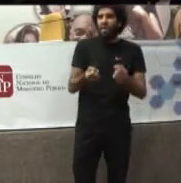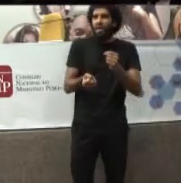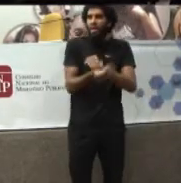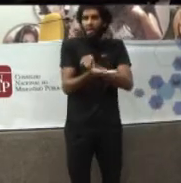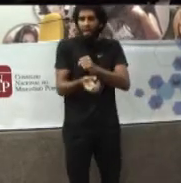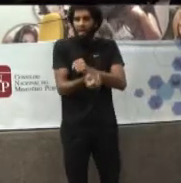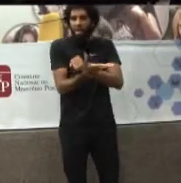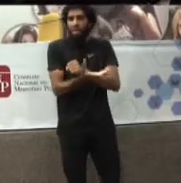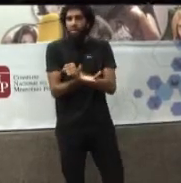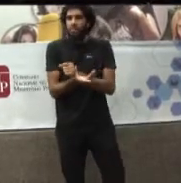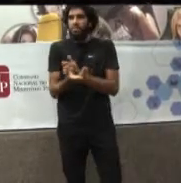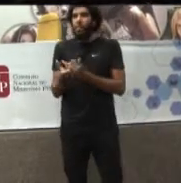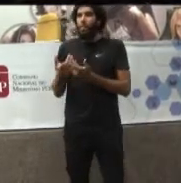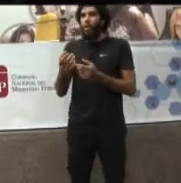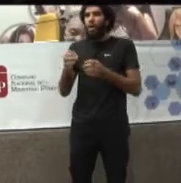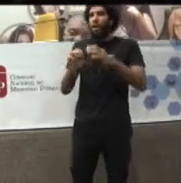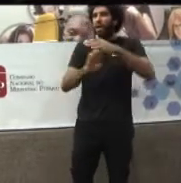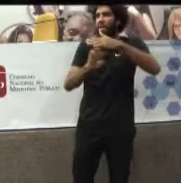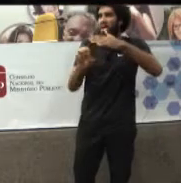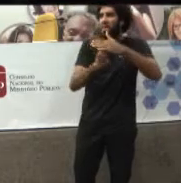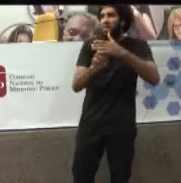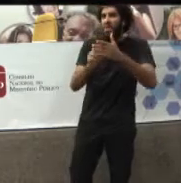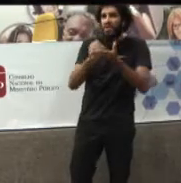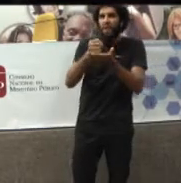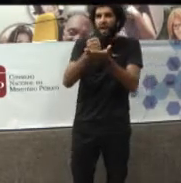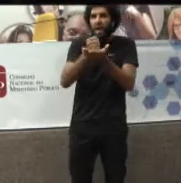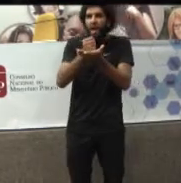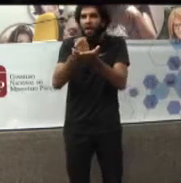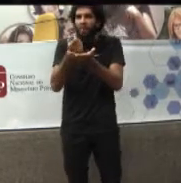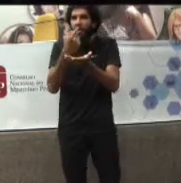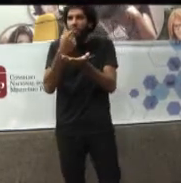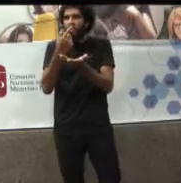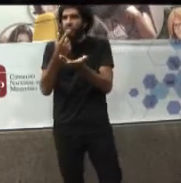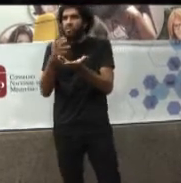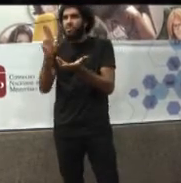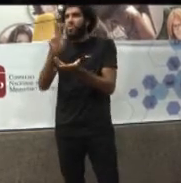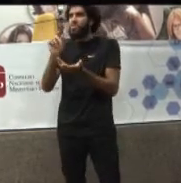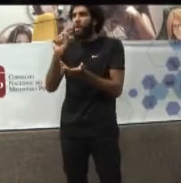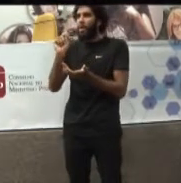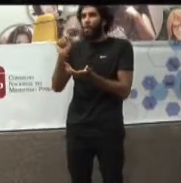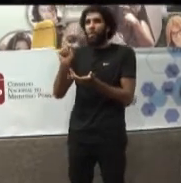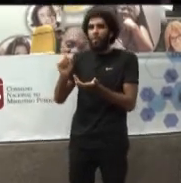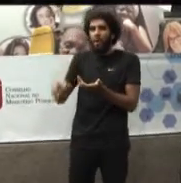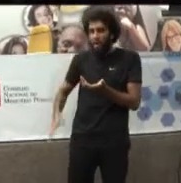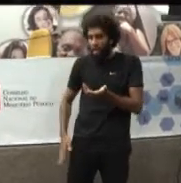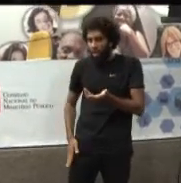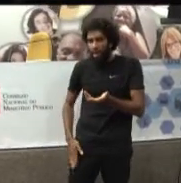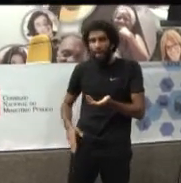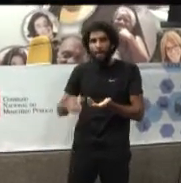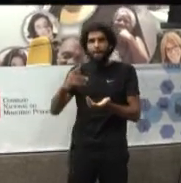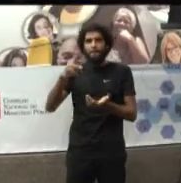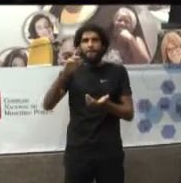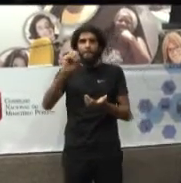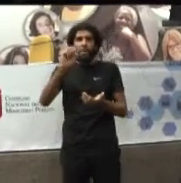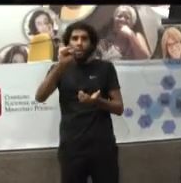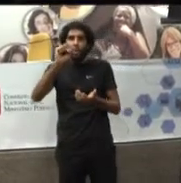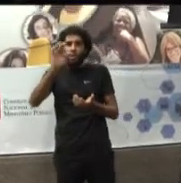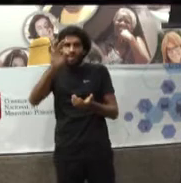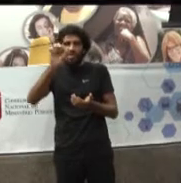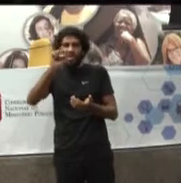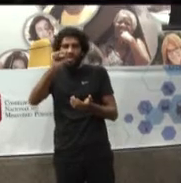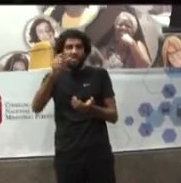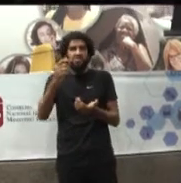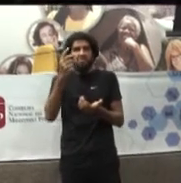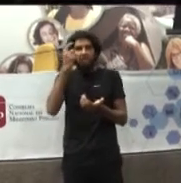viagem patrocinada pela indústria farmacêutica é porque ele usa o a prótese ordem de chamar marcelo que é ele acha que não é